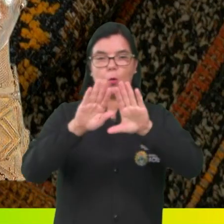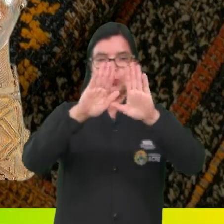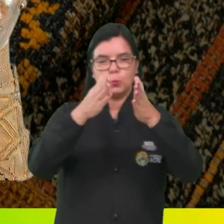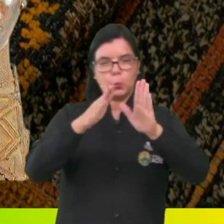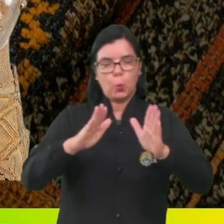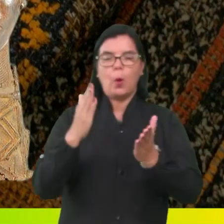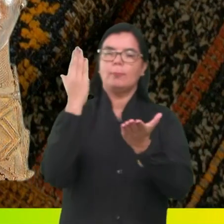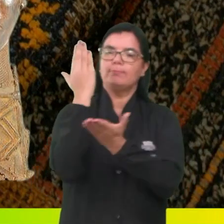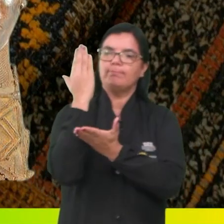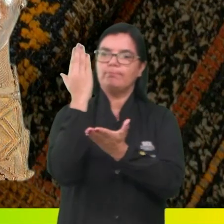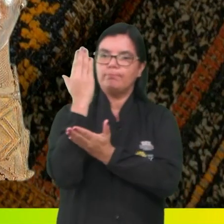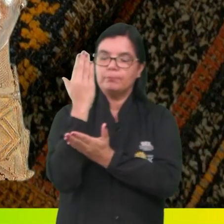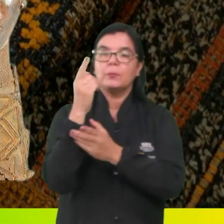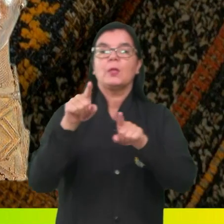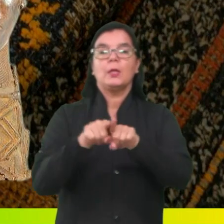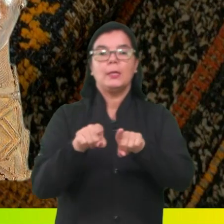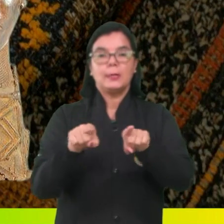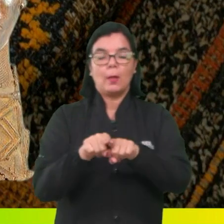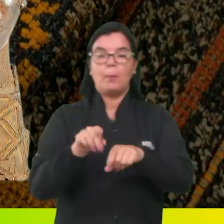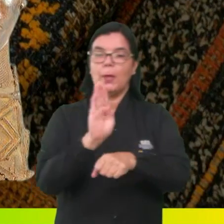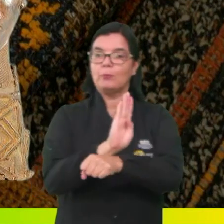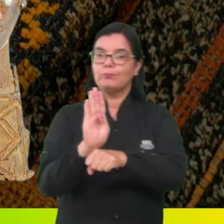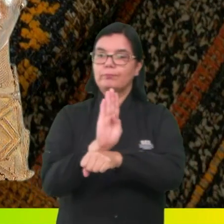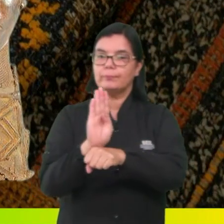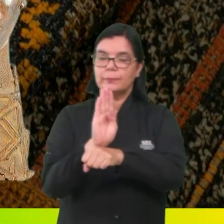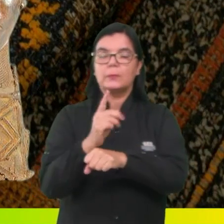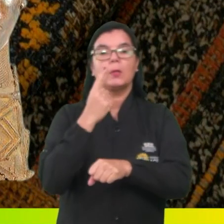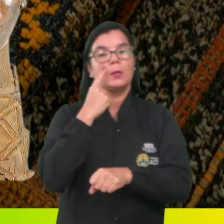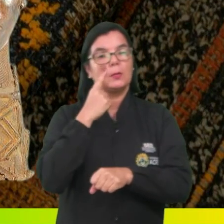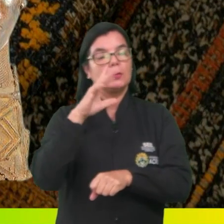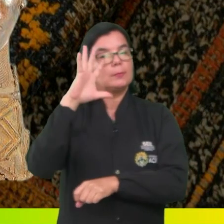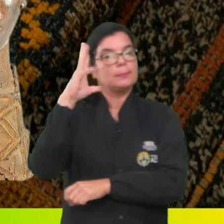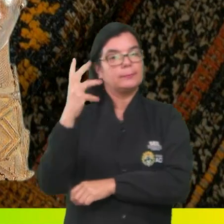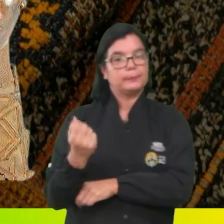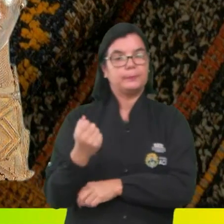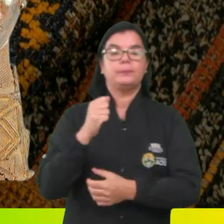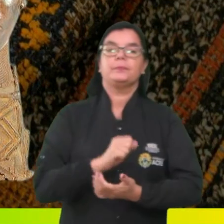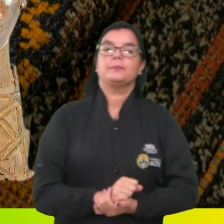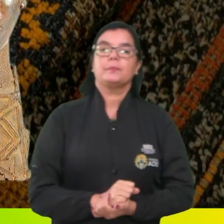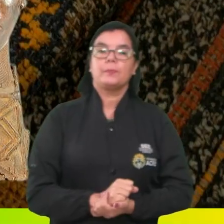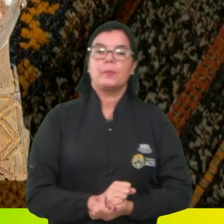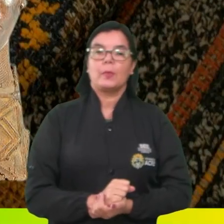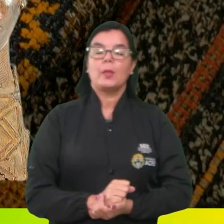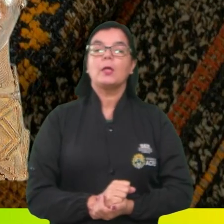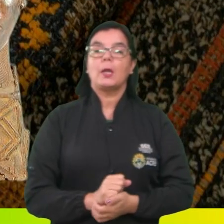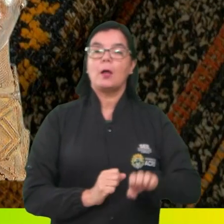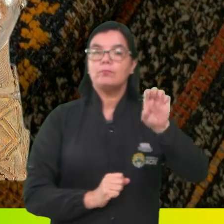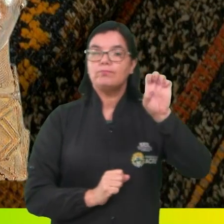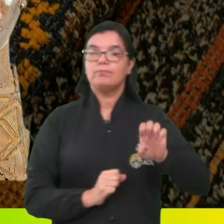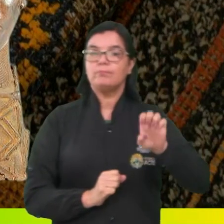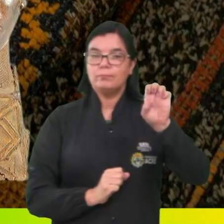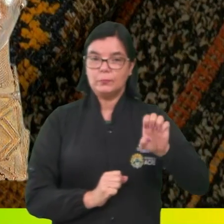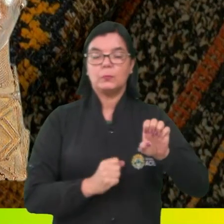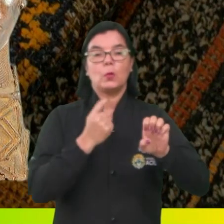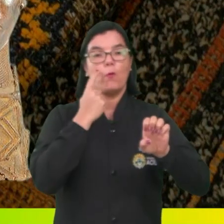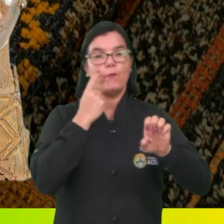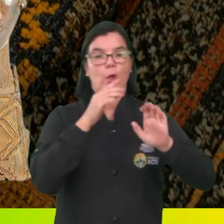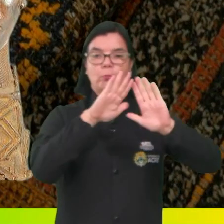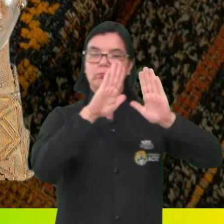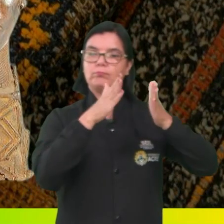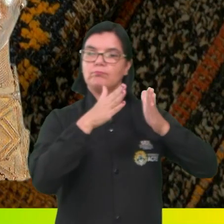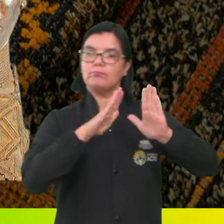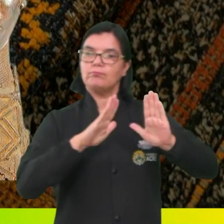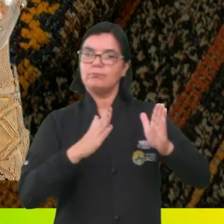em madeira e bronze africanos. Então, olha só, aí à sua esquerda você vê uma